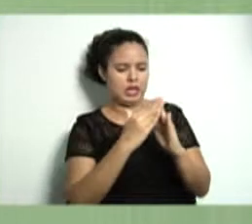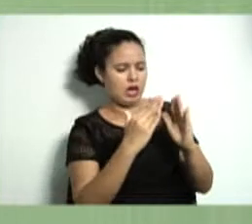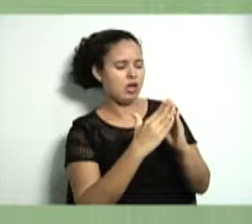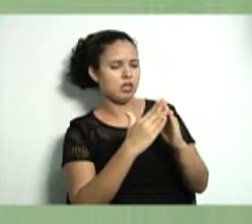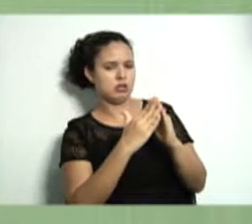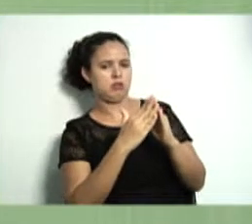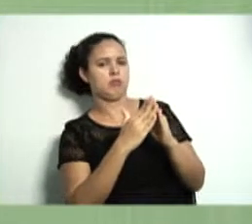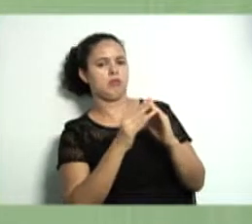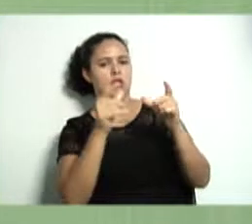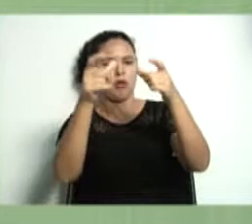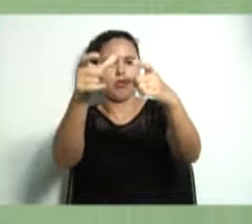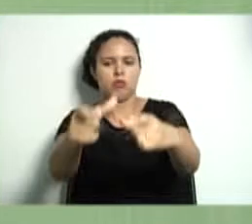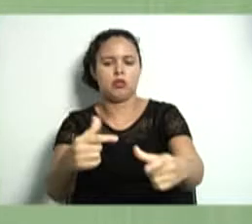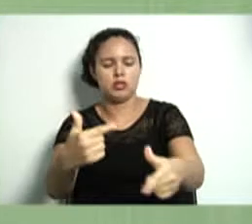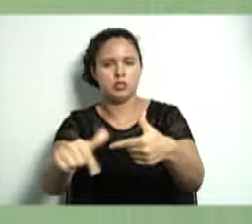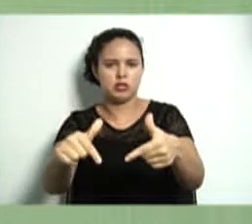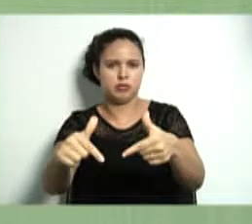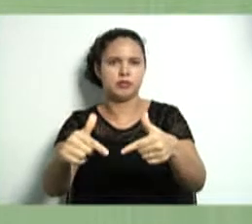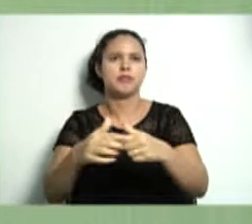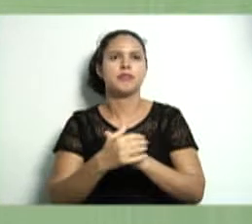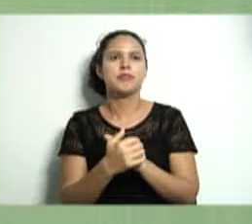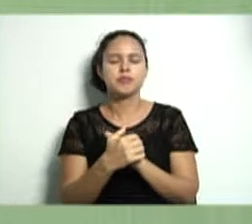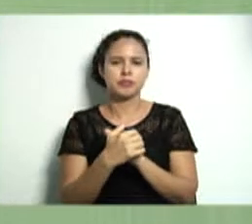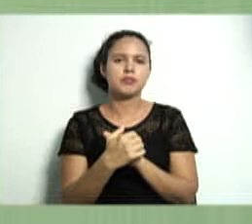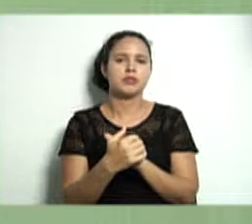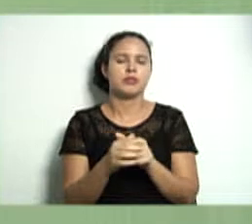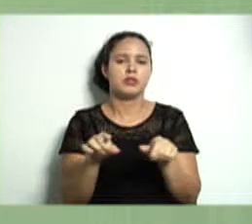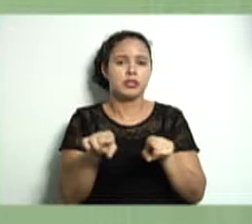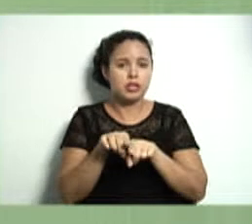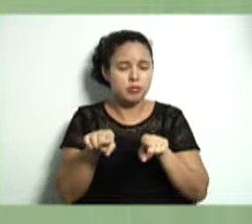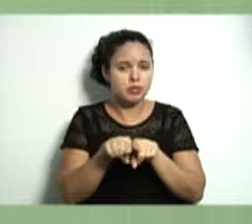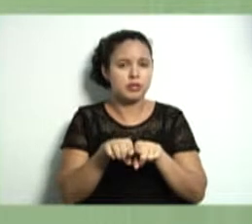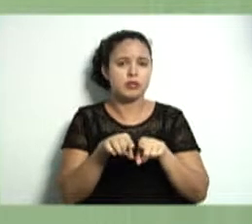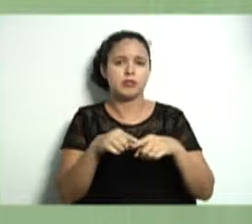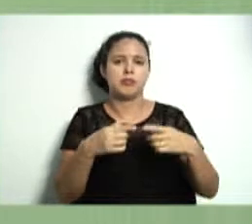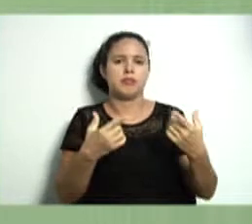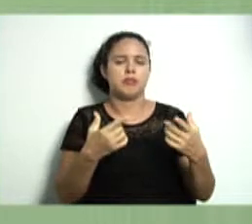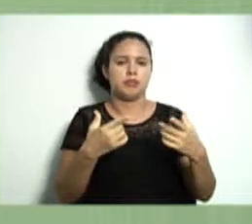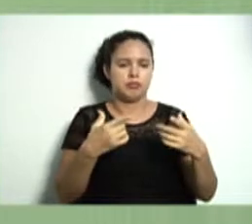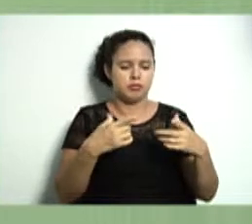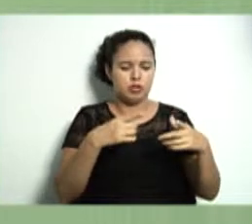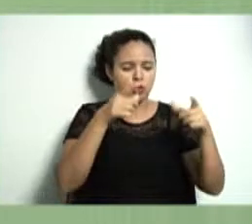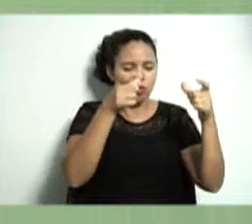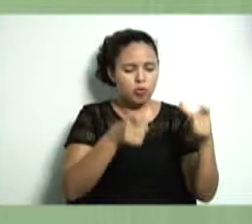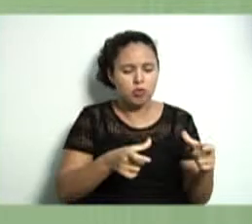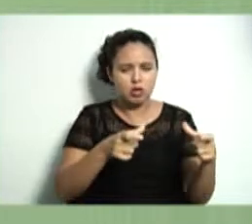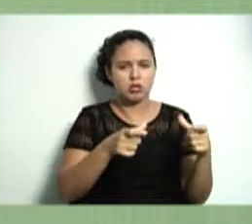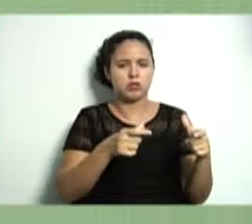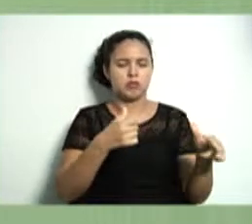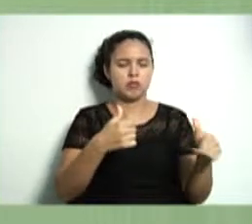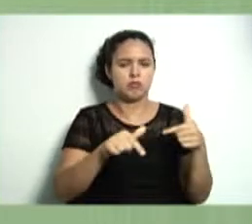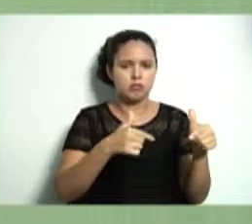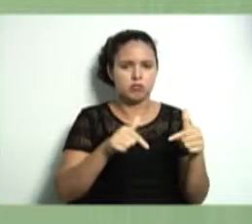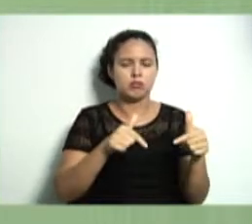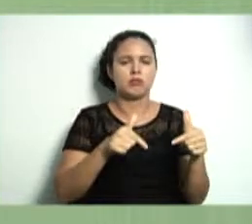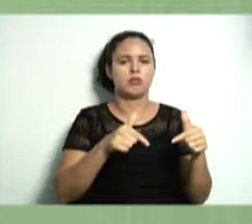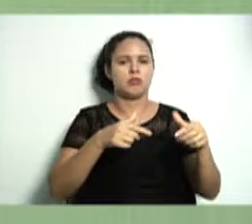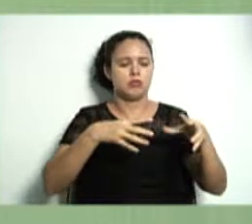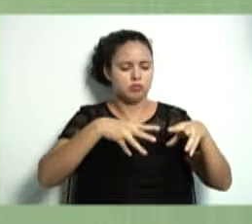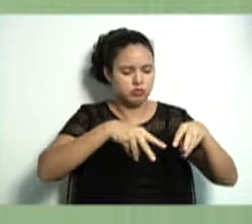o trabalhador e seus instrumentos. Depois retiraram as terras e a possibilidade de acesso